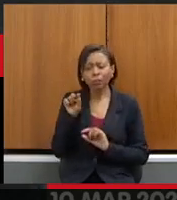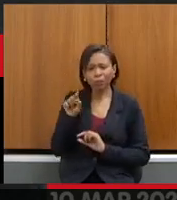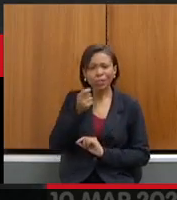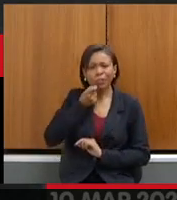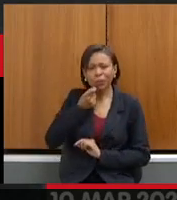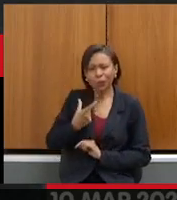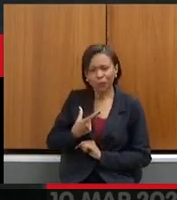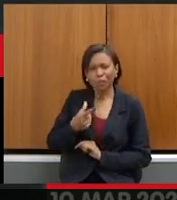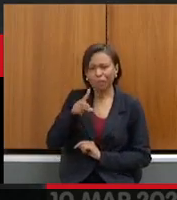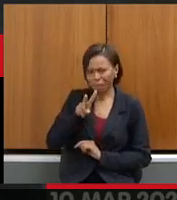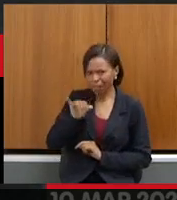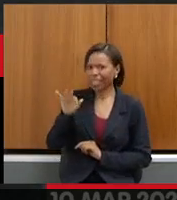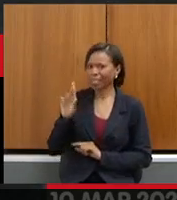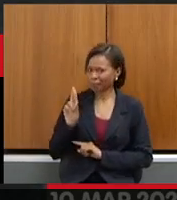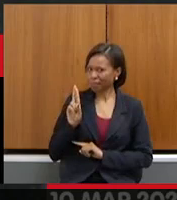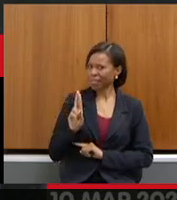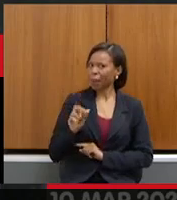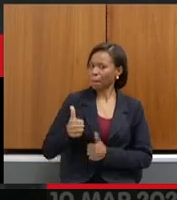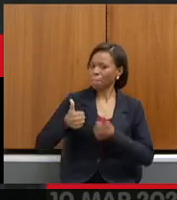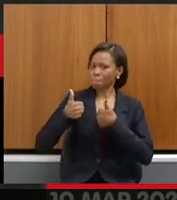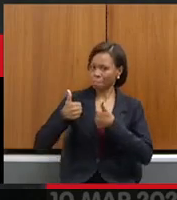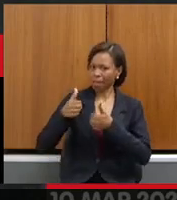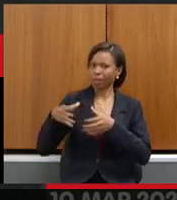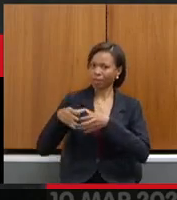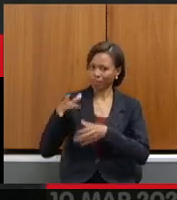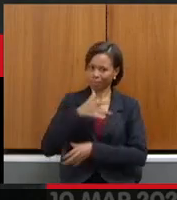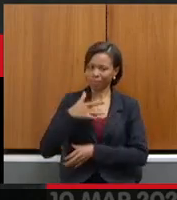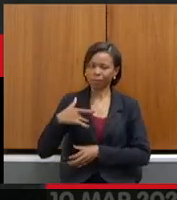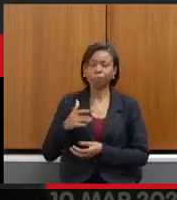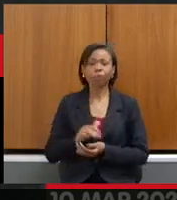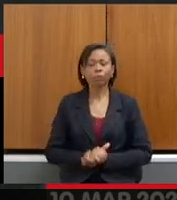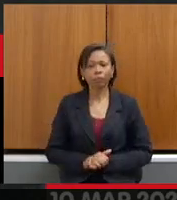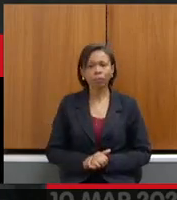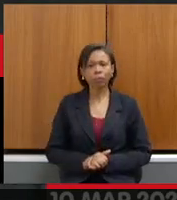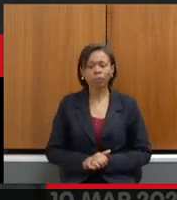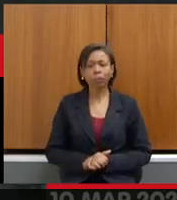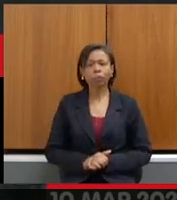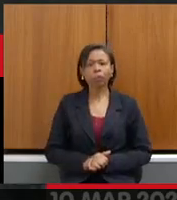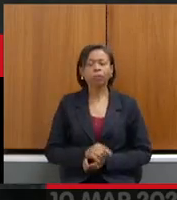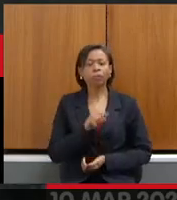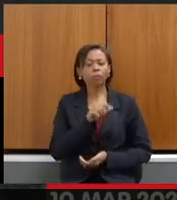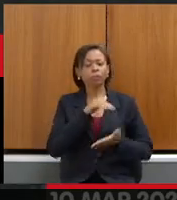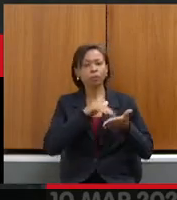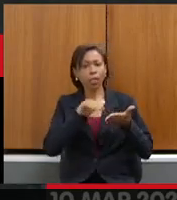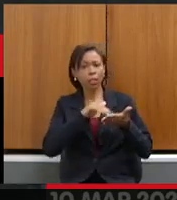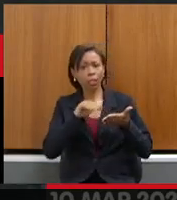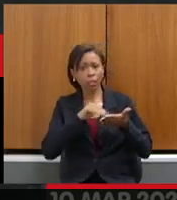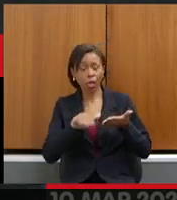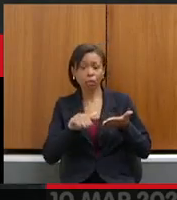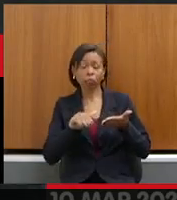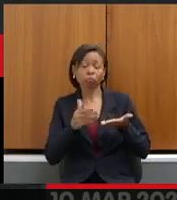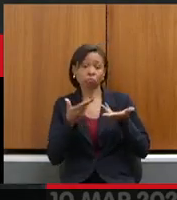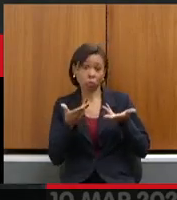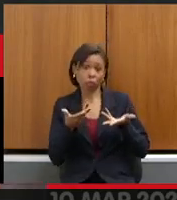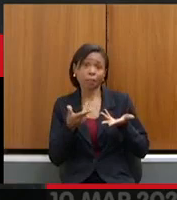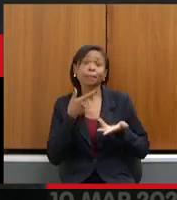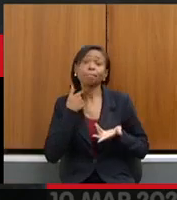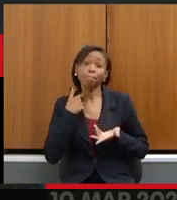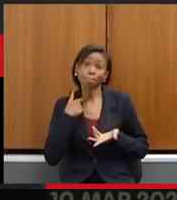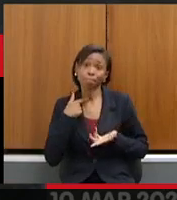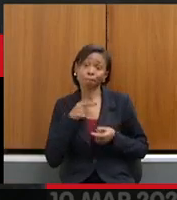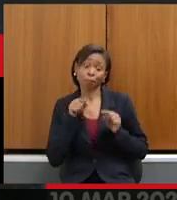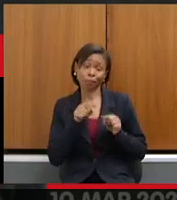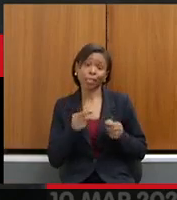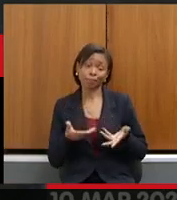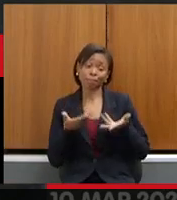muito bem essa comissão de saúde é seu presidente para o secretário de saúde é desejar para ele saúde né que é o